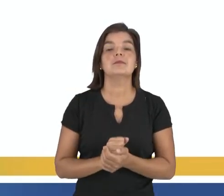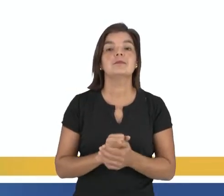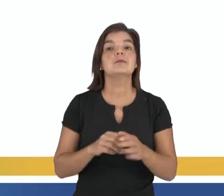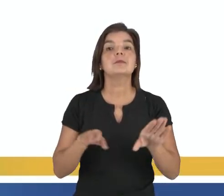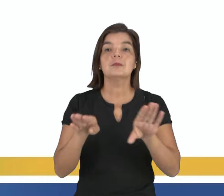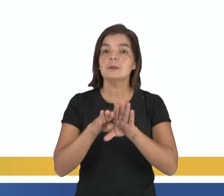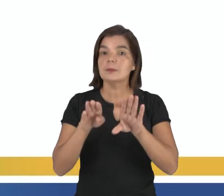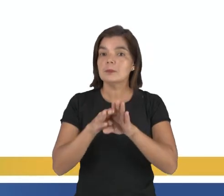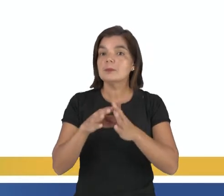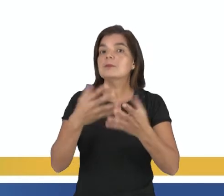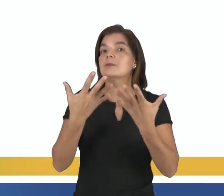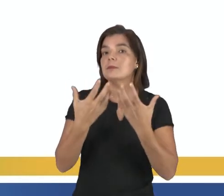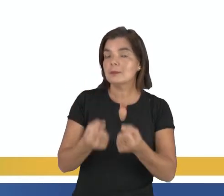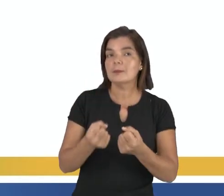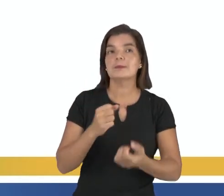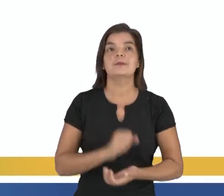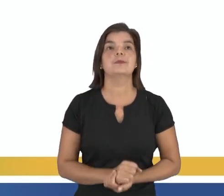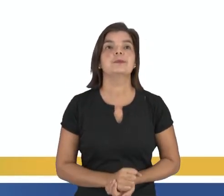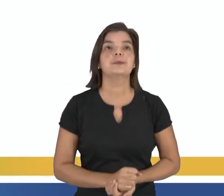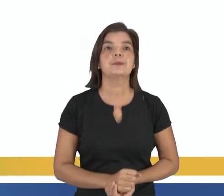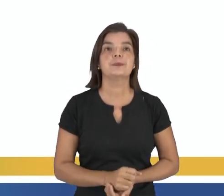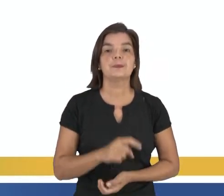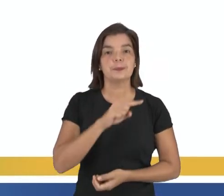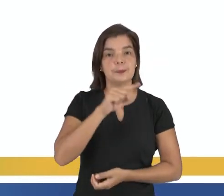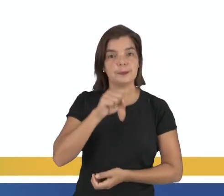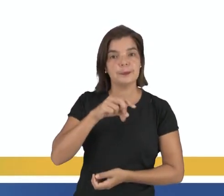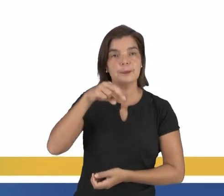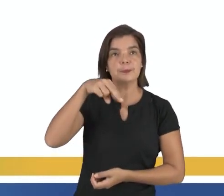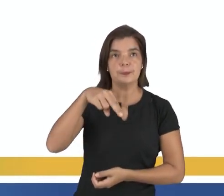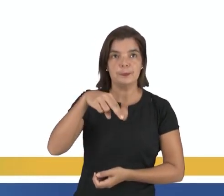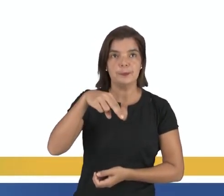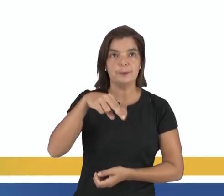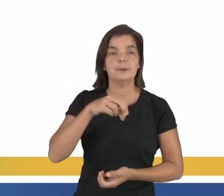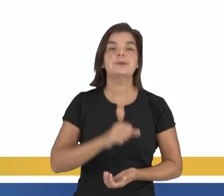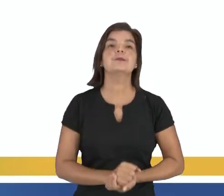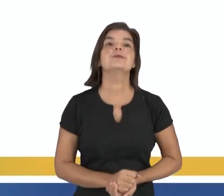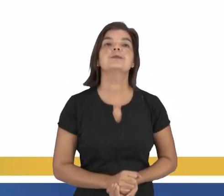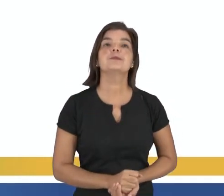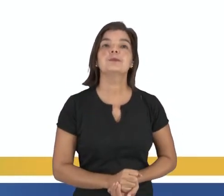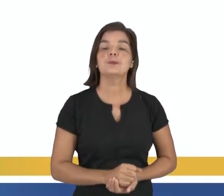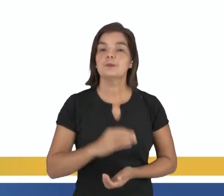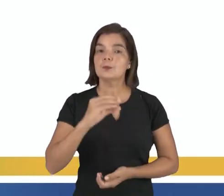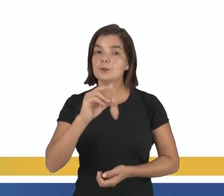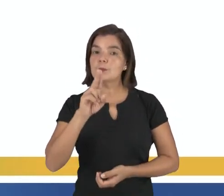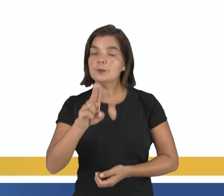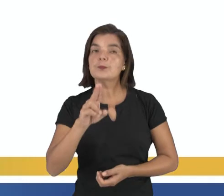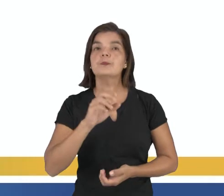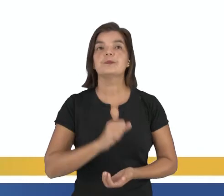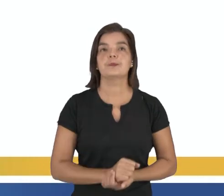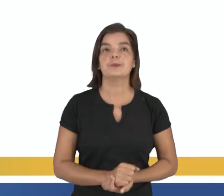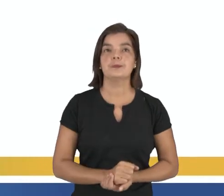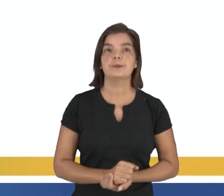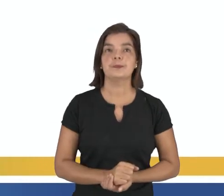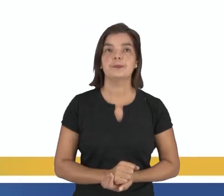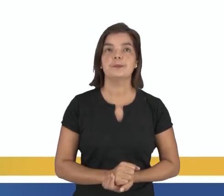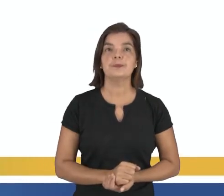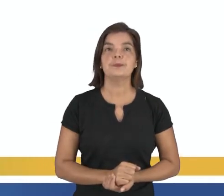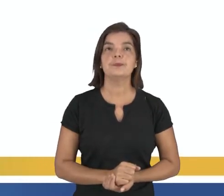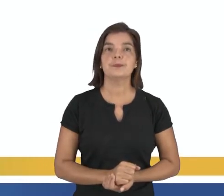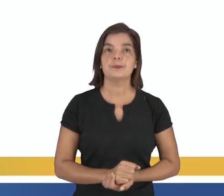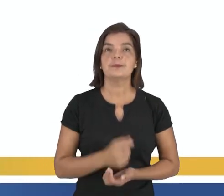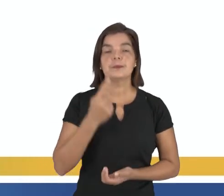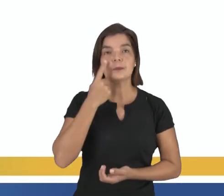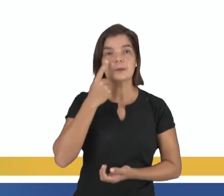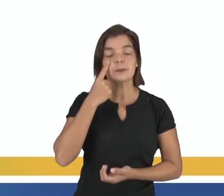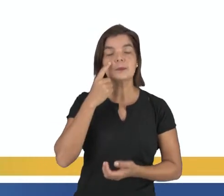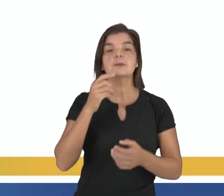oxidação. Então, nós temos aqui, ó, nós temos o zinco no estado sólido, o cobre no estado gasoso, no lado